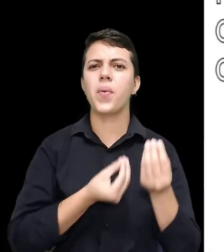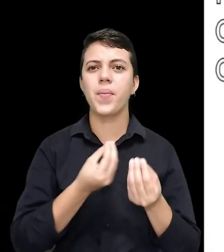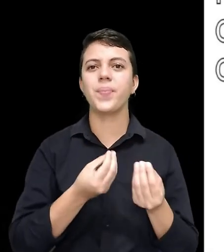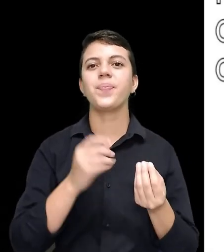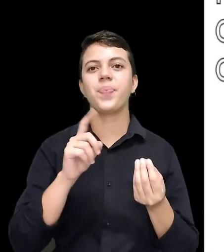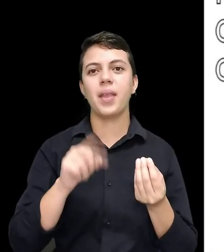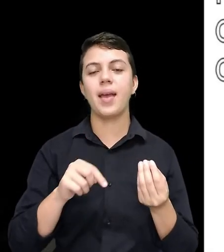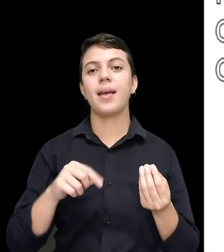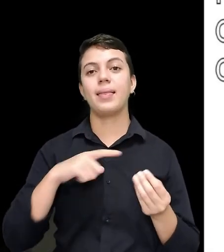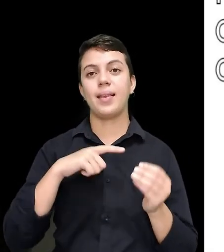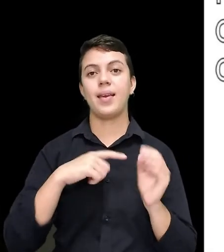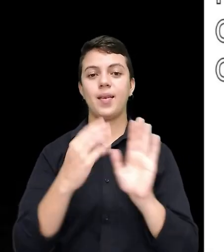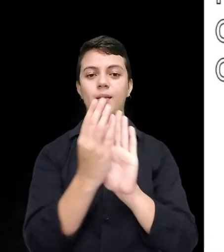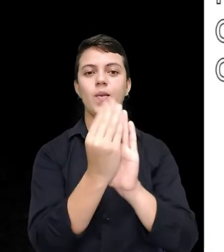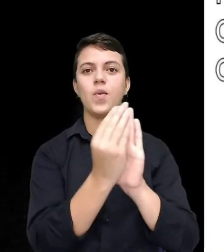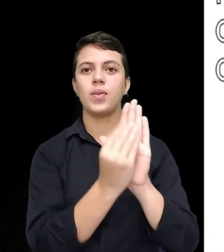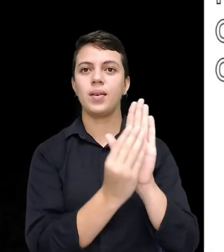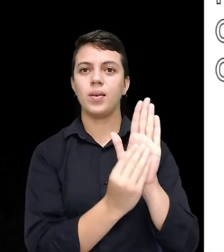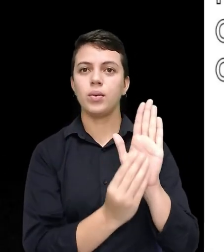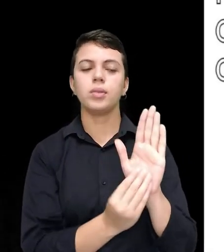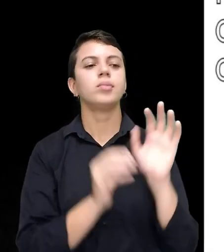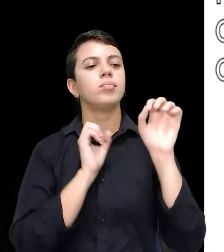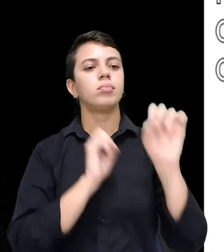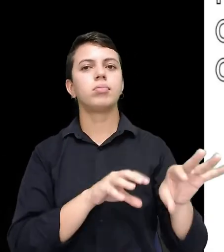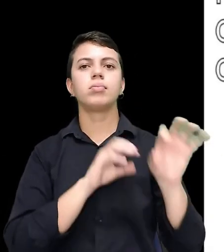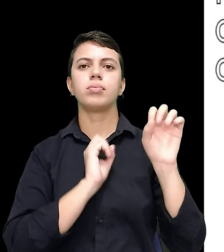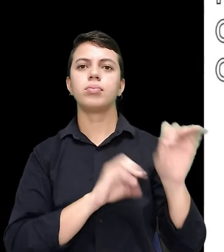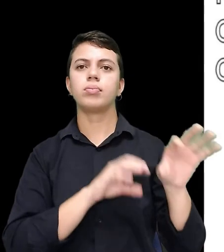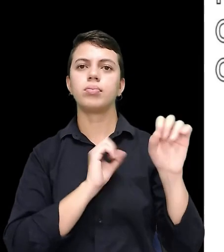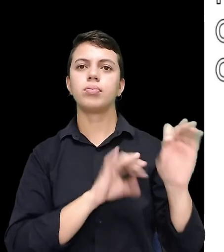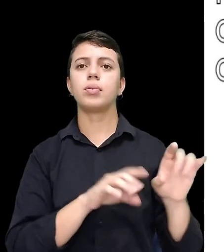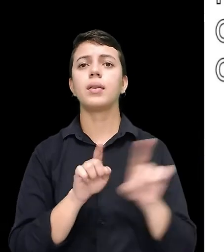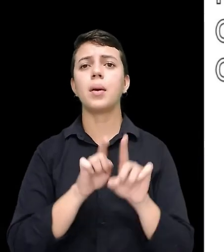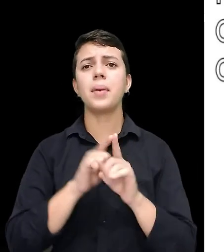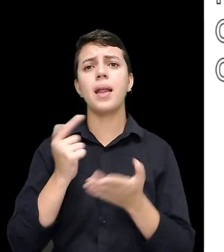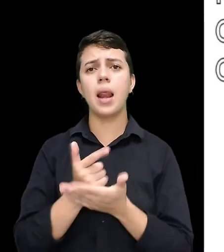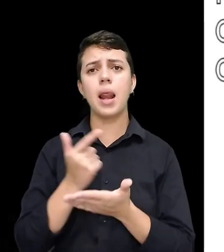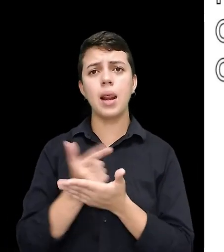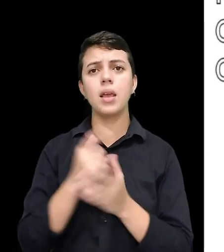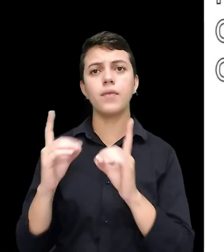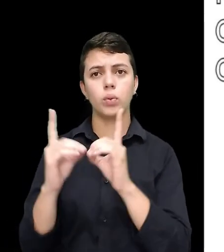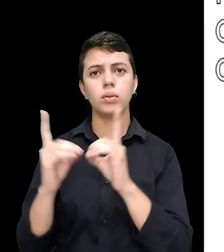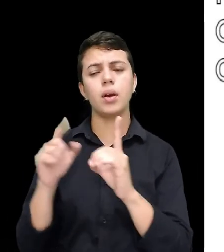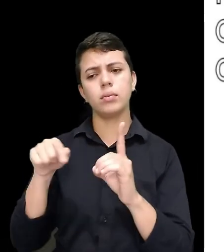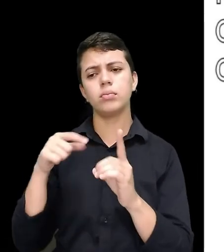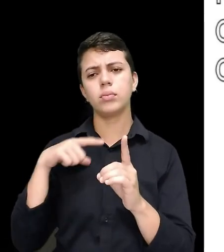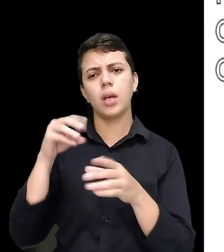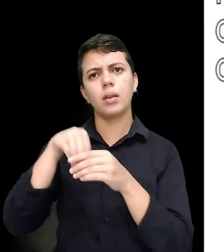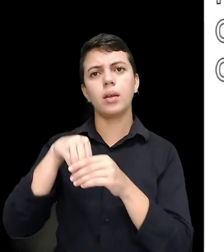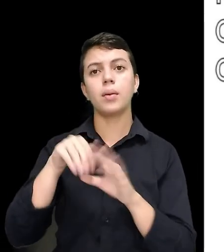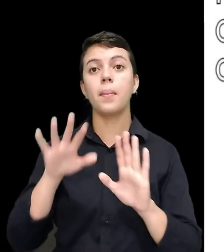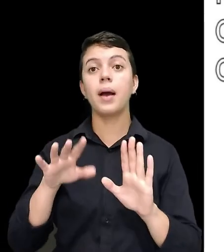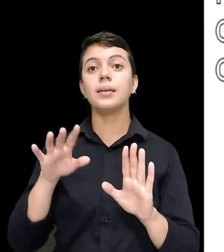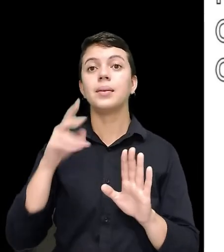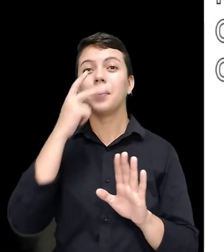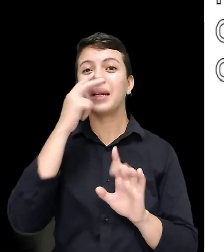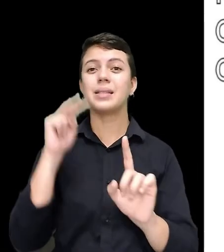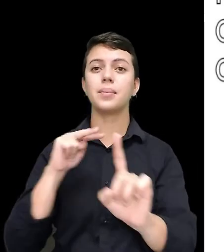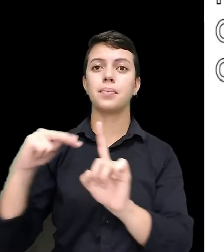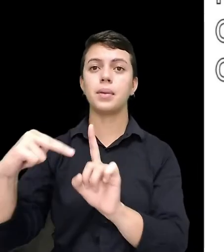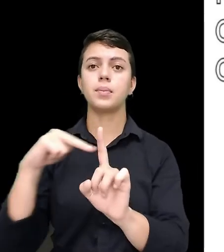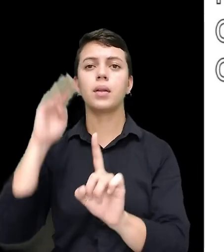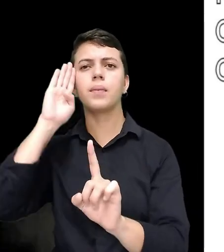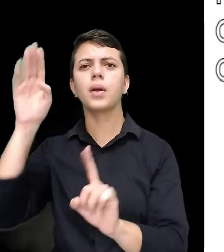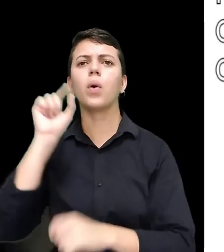baseia, sim, nesses conteúdos ensinados, né, muitas vezes do livro didático, mas de uma perspectiva crítica, que